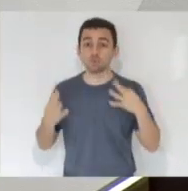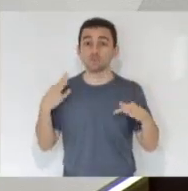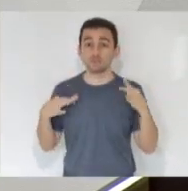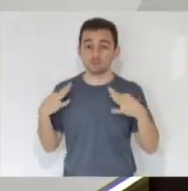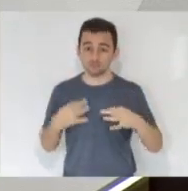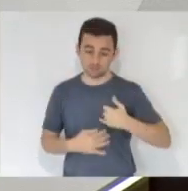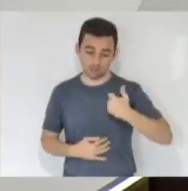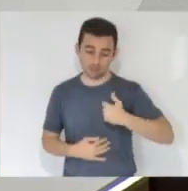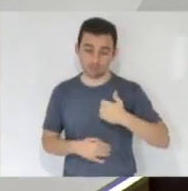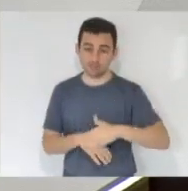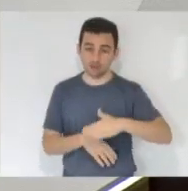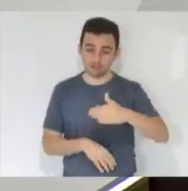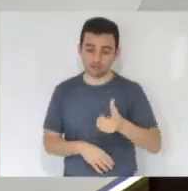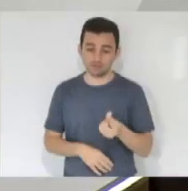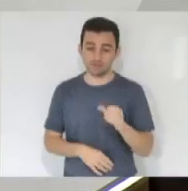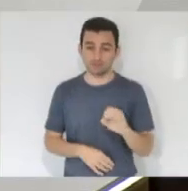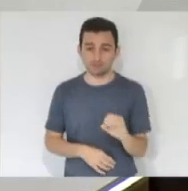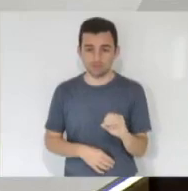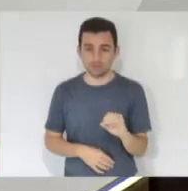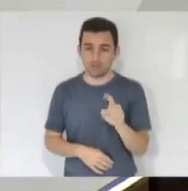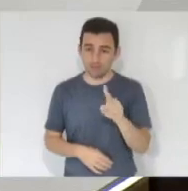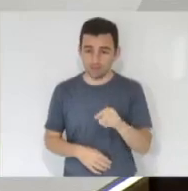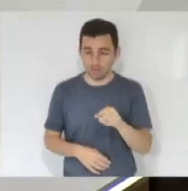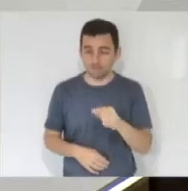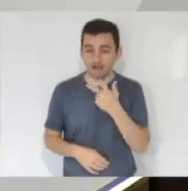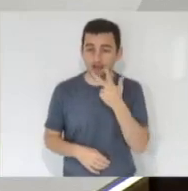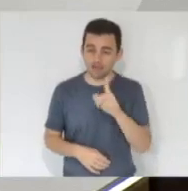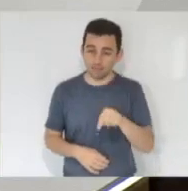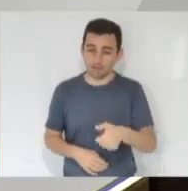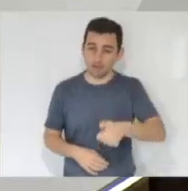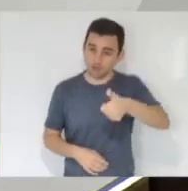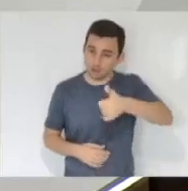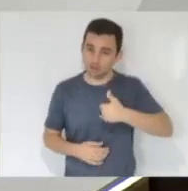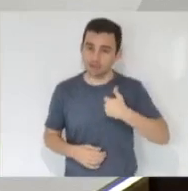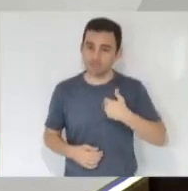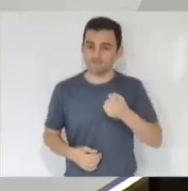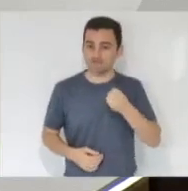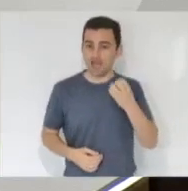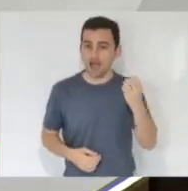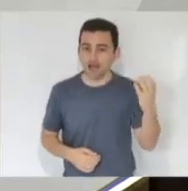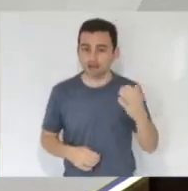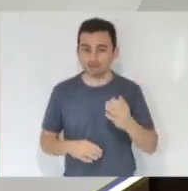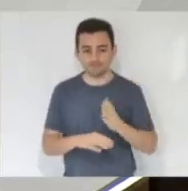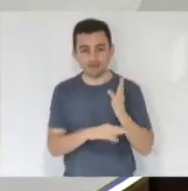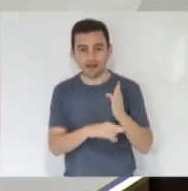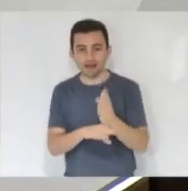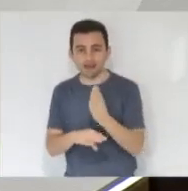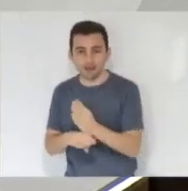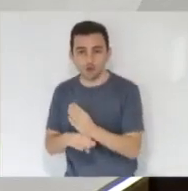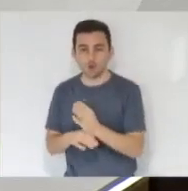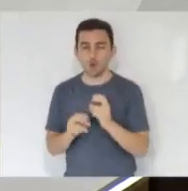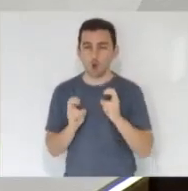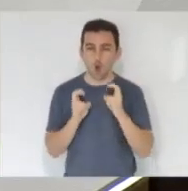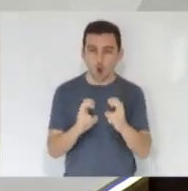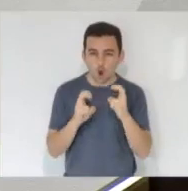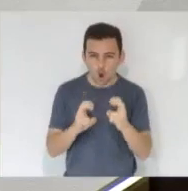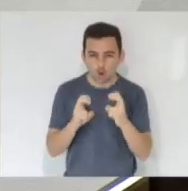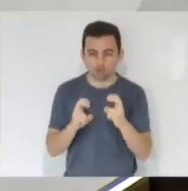que é o da melhor idade, que está viajando, que está andando de ônibus, que está procurando